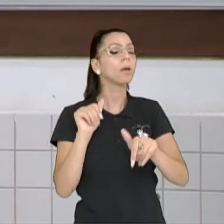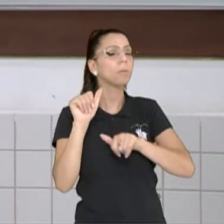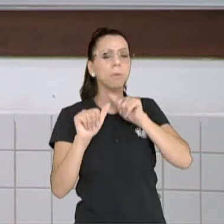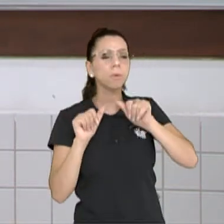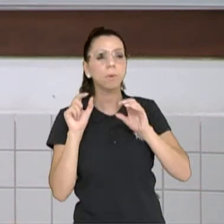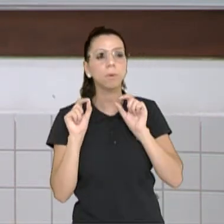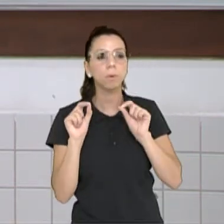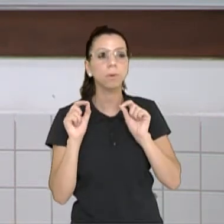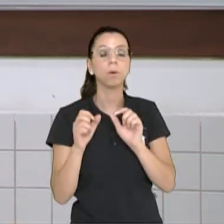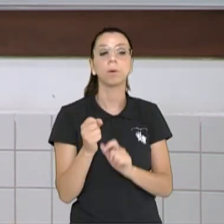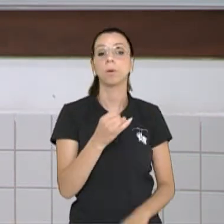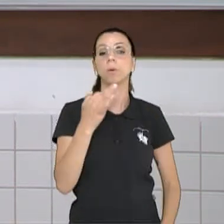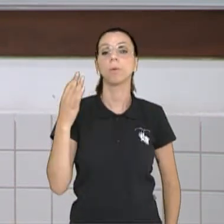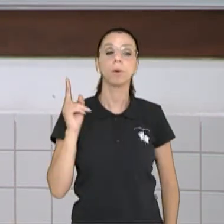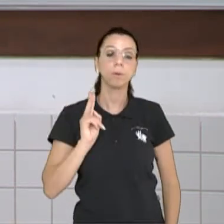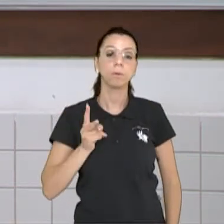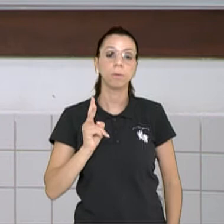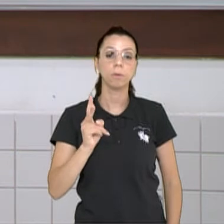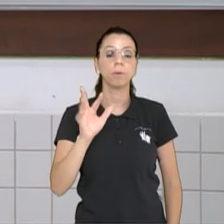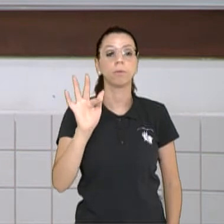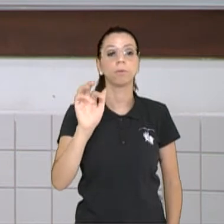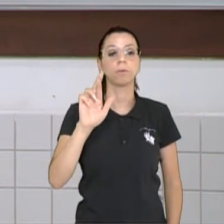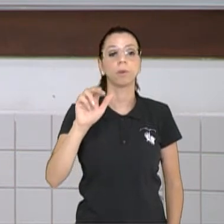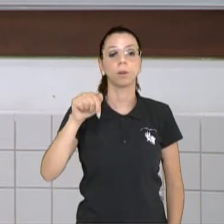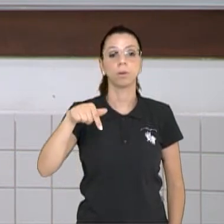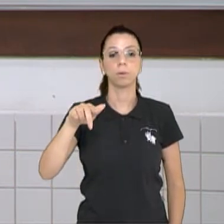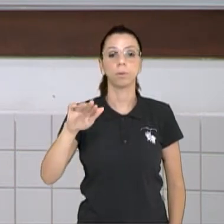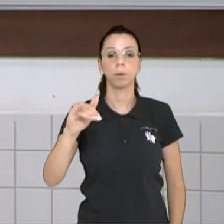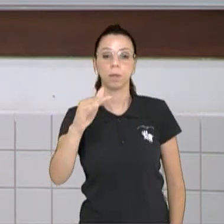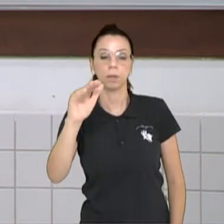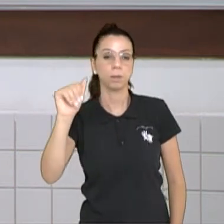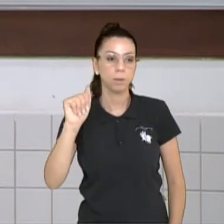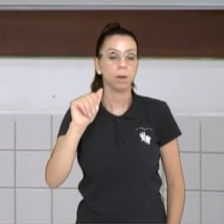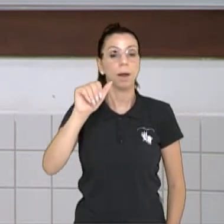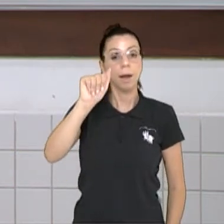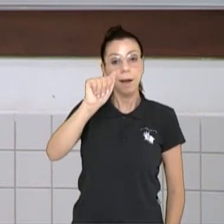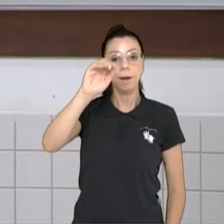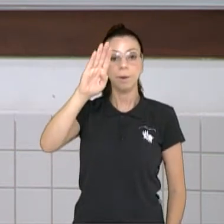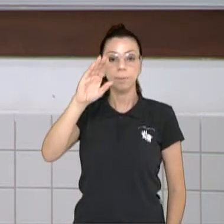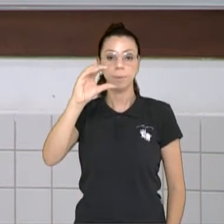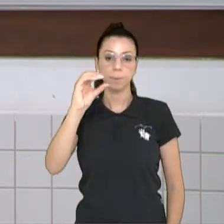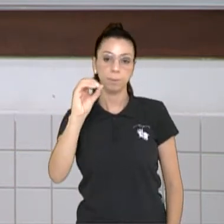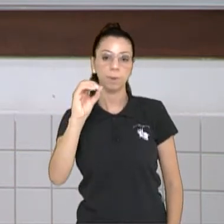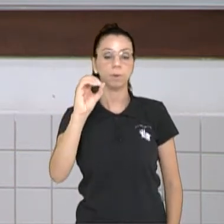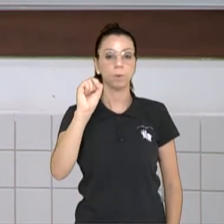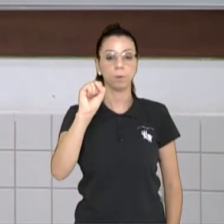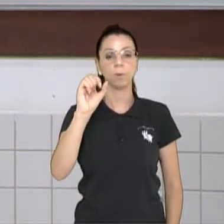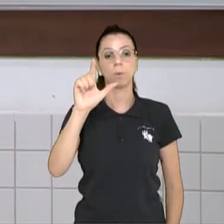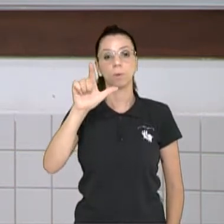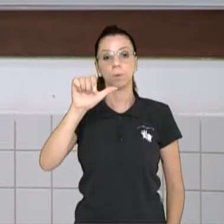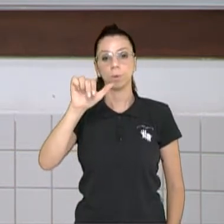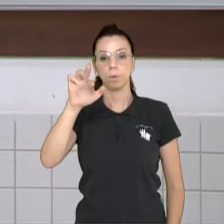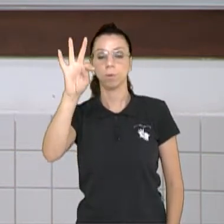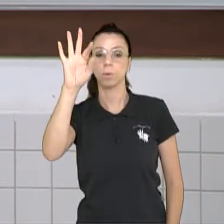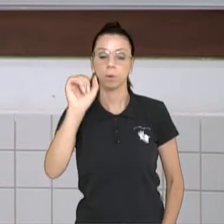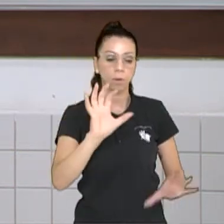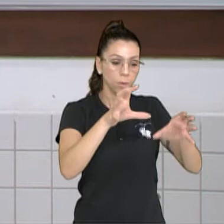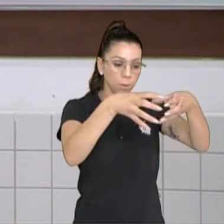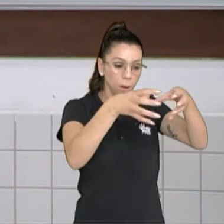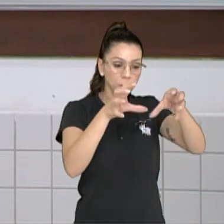O número de frequência, eu já deixei aqui para vocês, absoluta em cada um desses grupinhos que tem